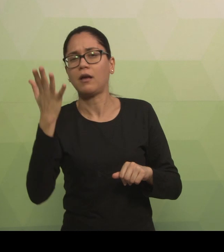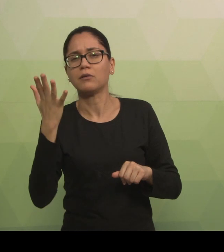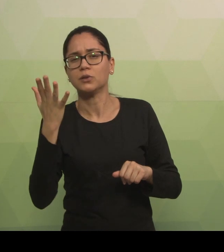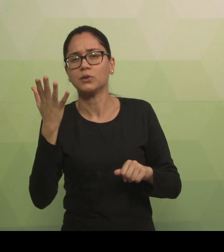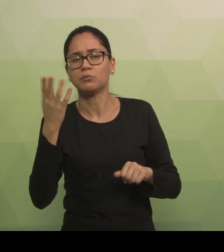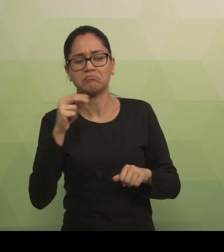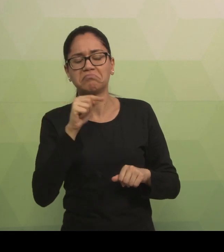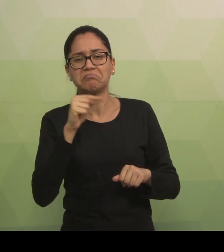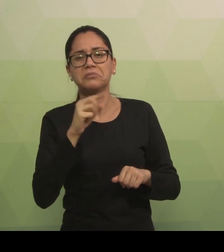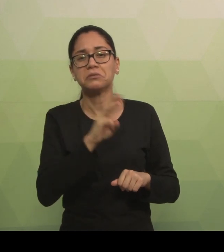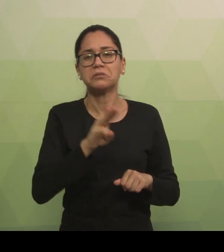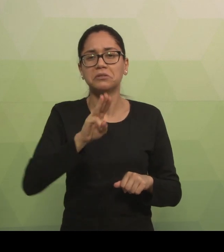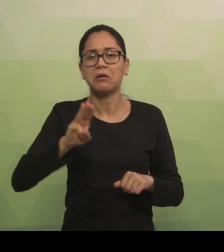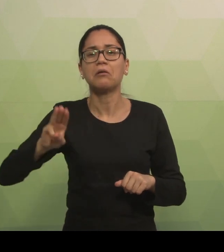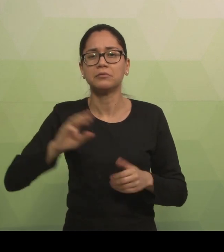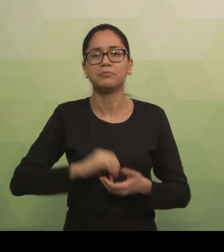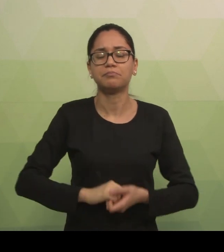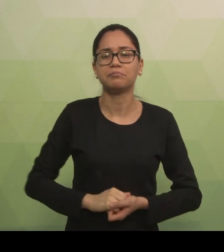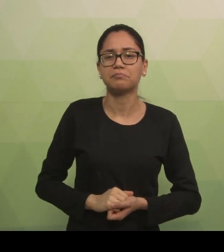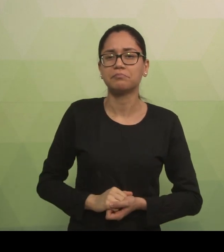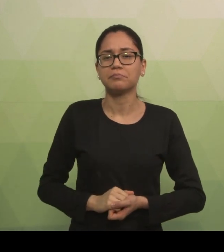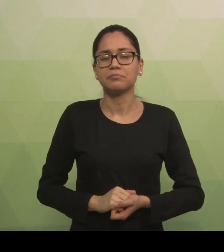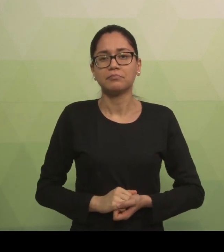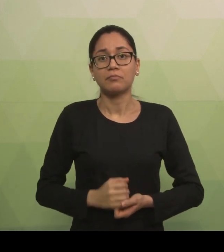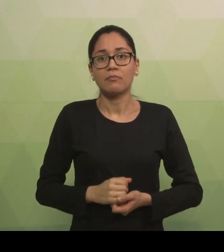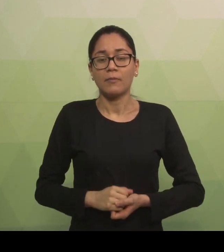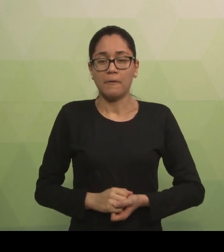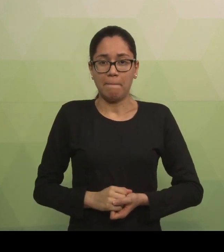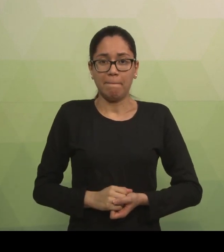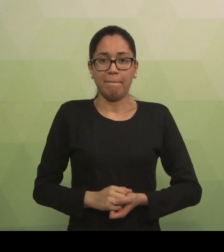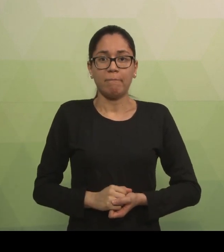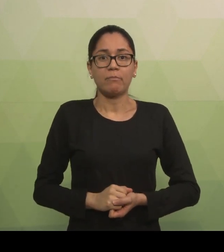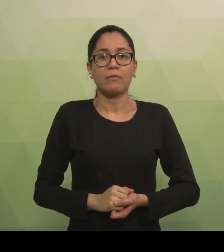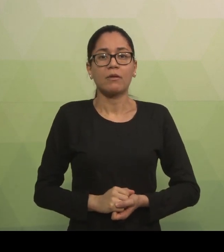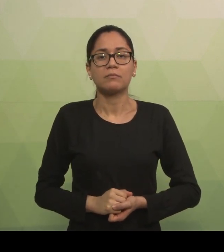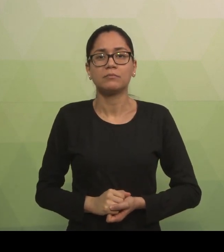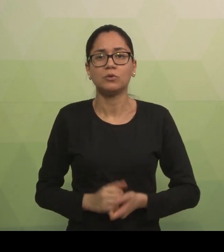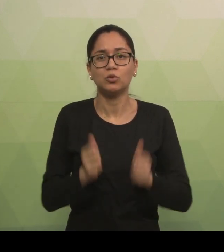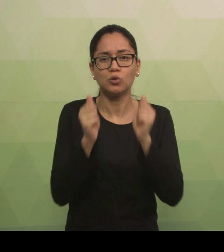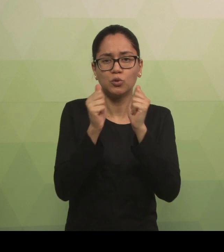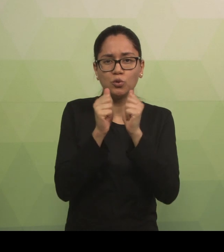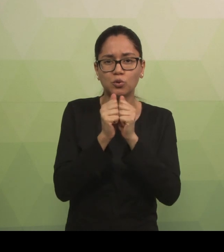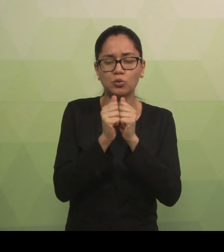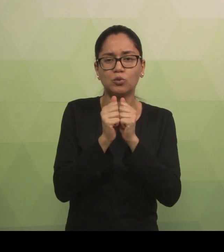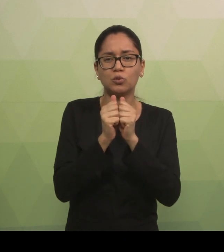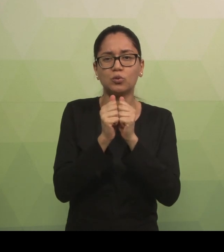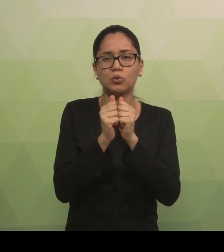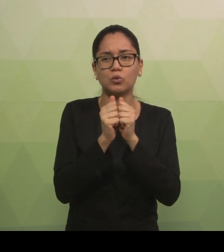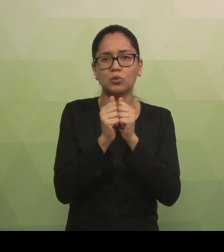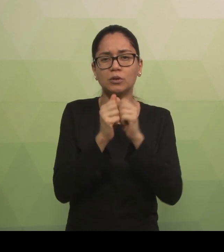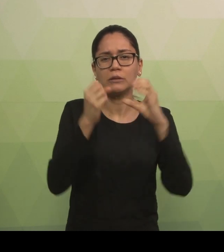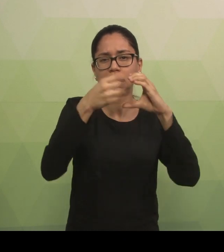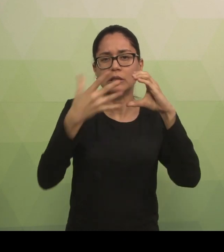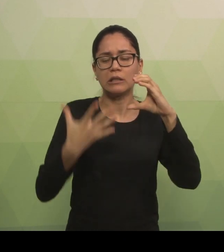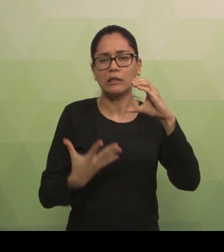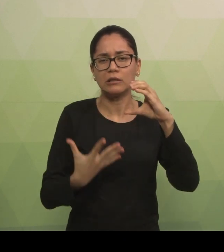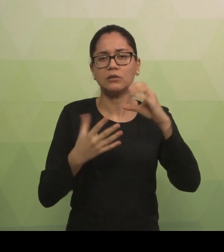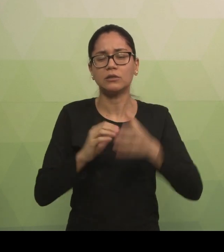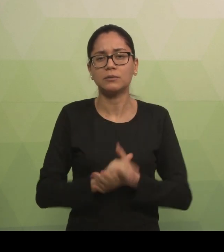marca. A identidade visual consiste em elaborar um padrão para todos os elementos que serão comumente utilizados no